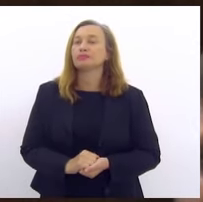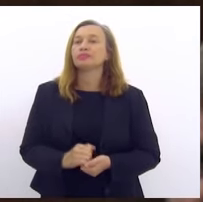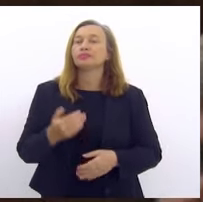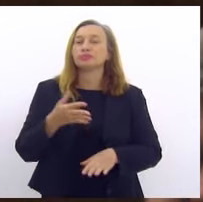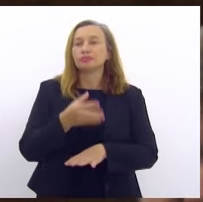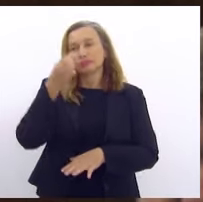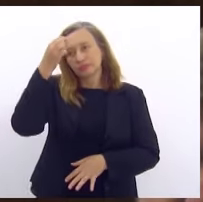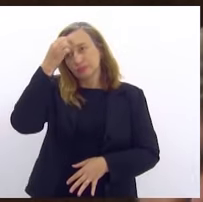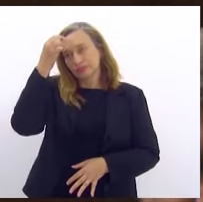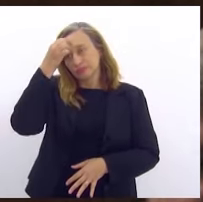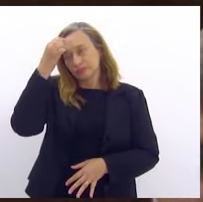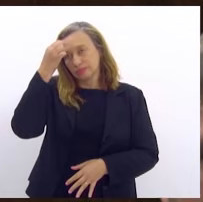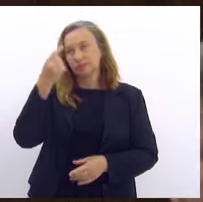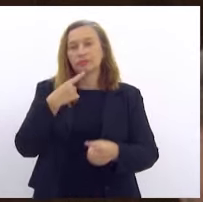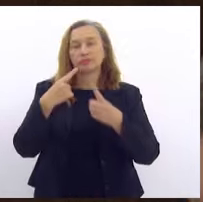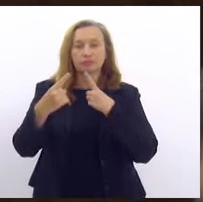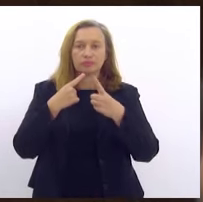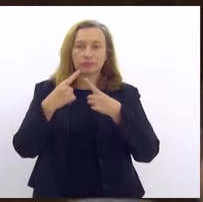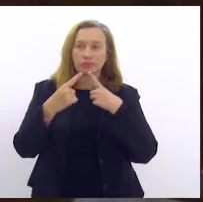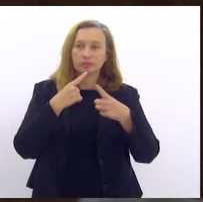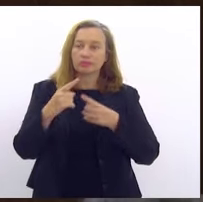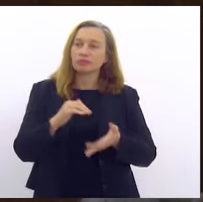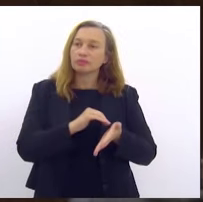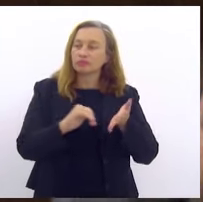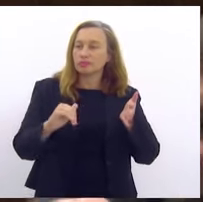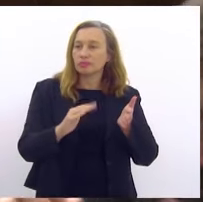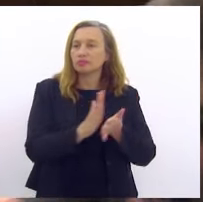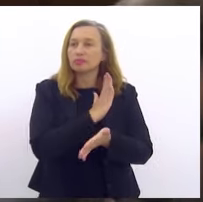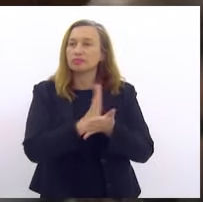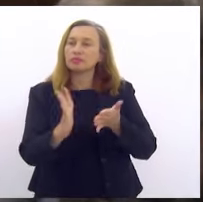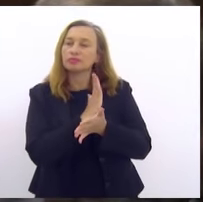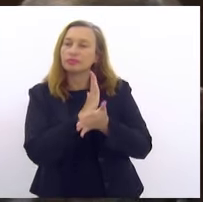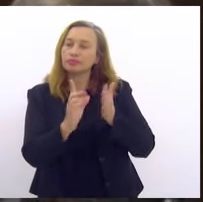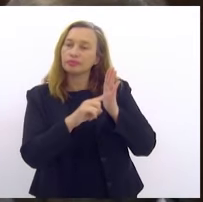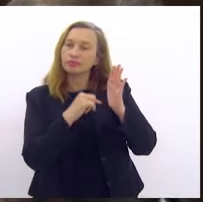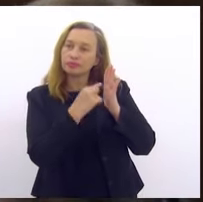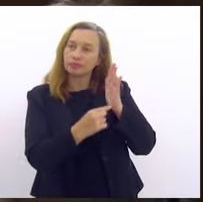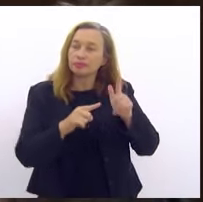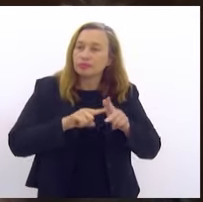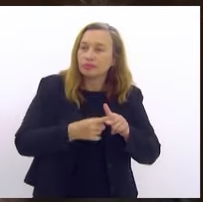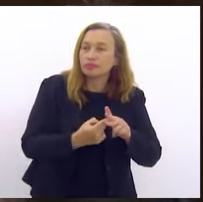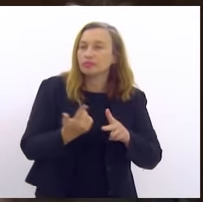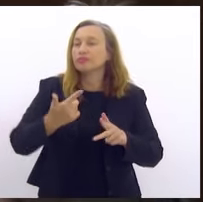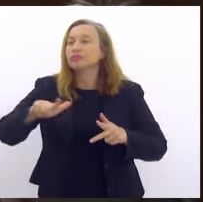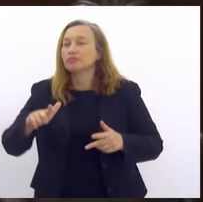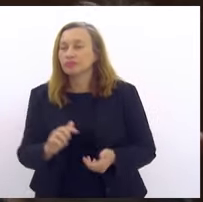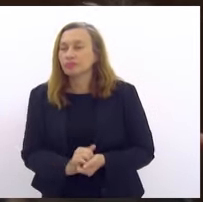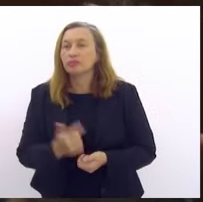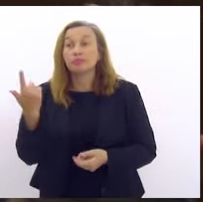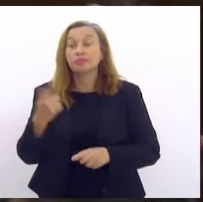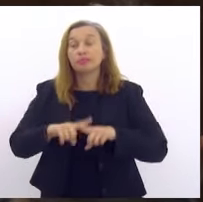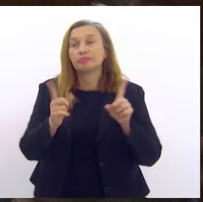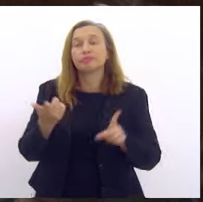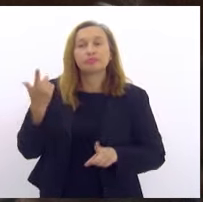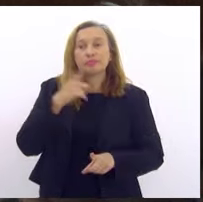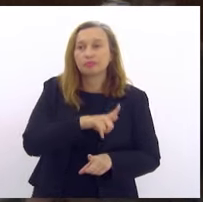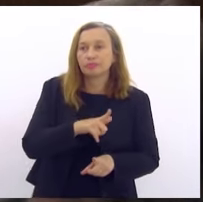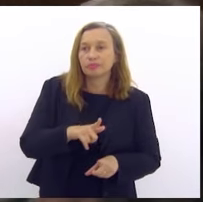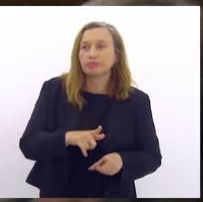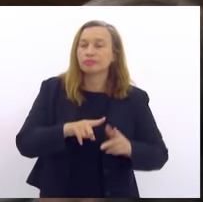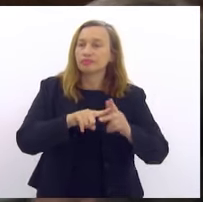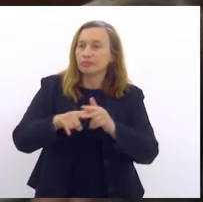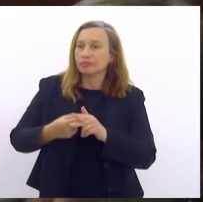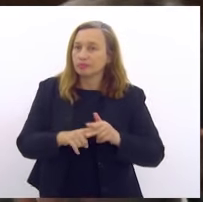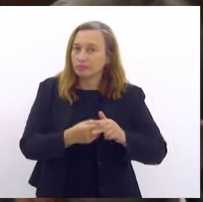termo de diálogo com a derrubada de alguns vetos e manutenção de outros vetos, mas que a gente conseguiu chegar num